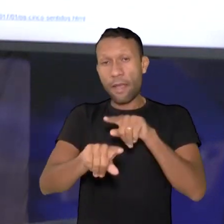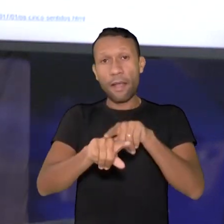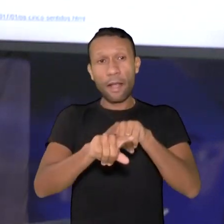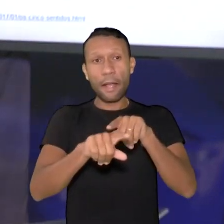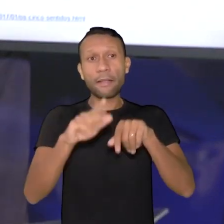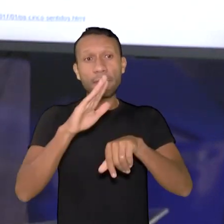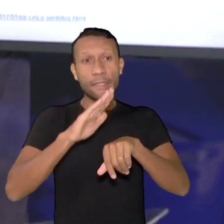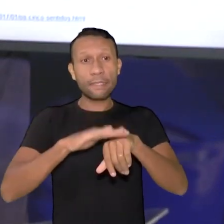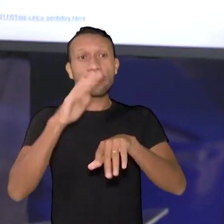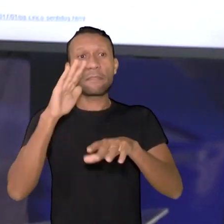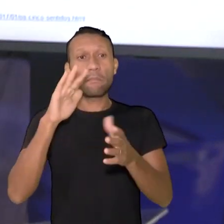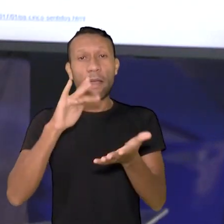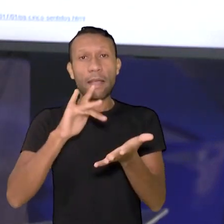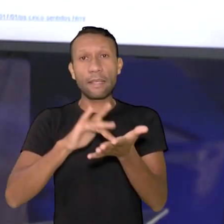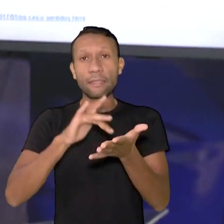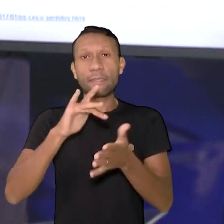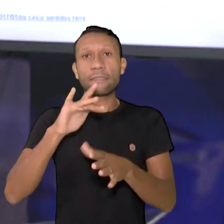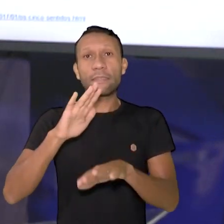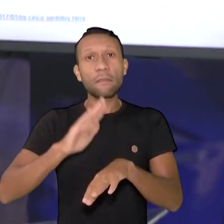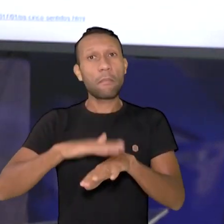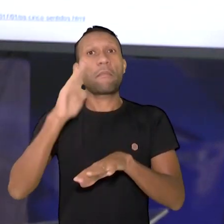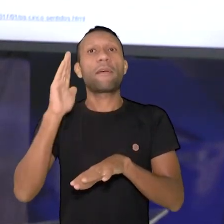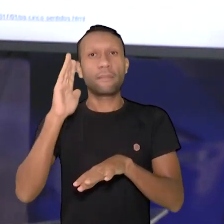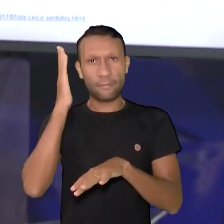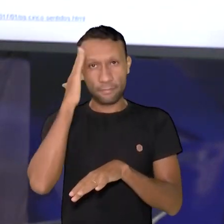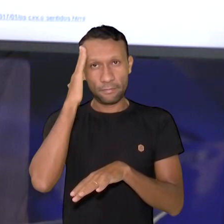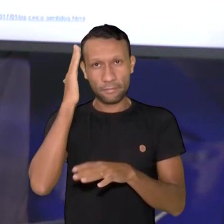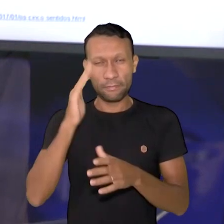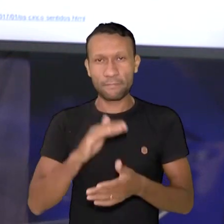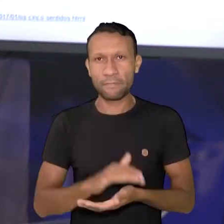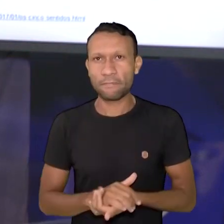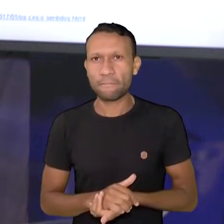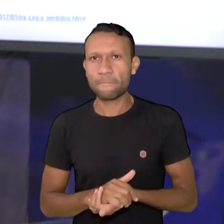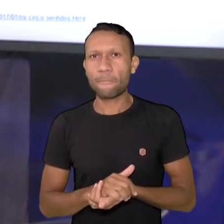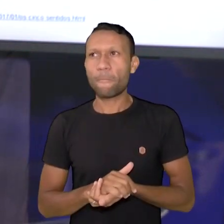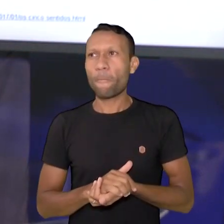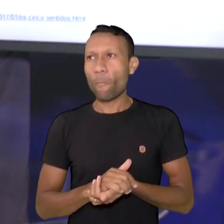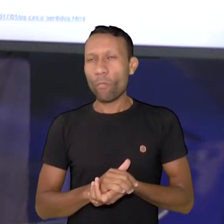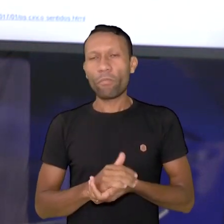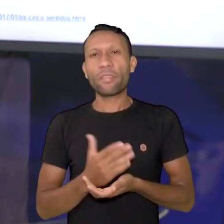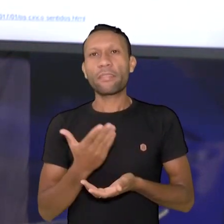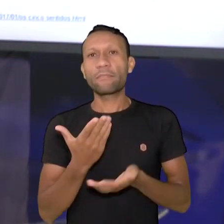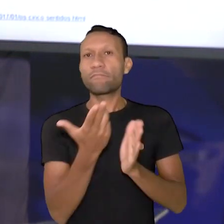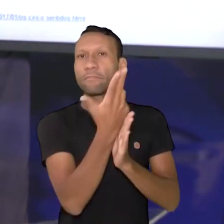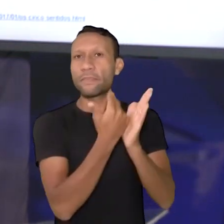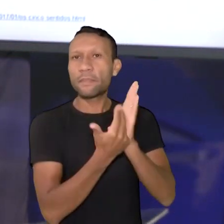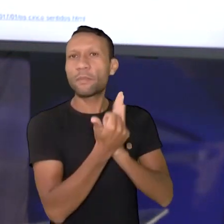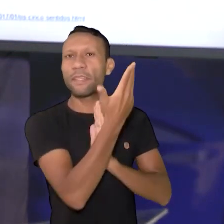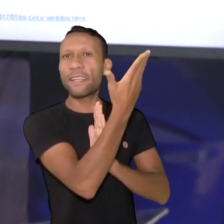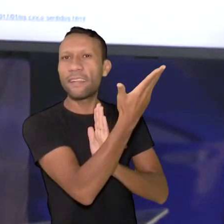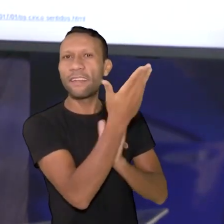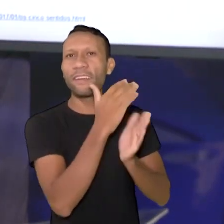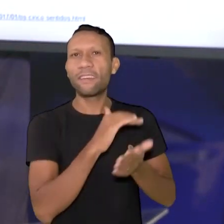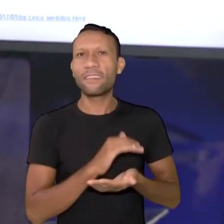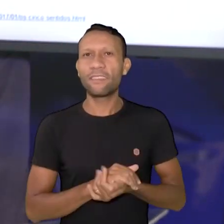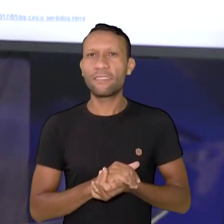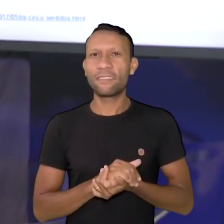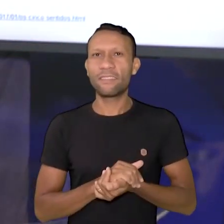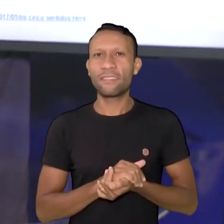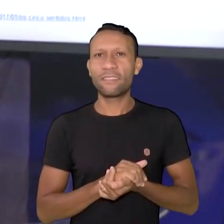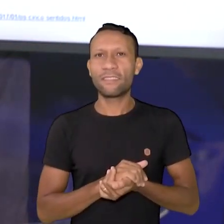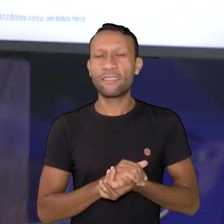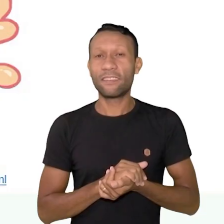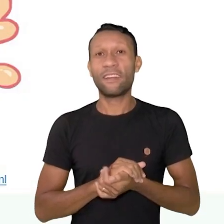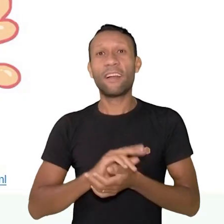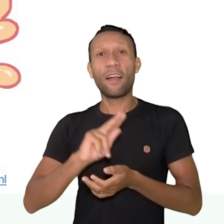exatidão. É totalmente diferente a sensação de um lugar para o outro. Esse carinha daqui, a gente chama ele de